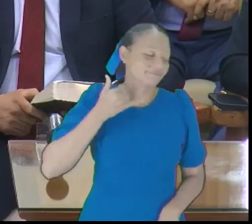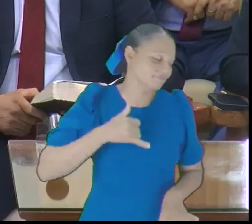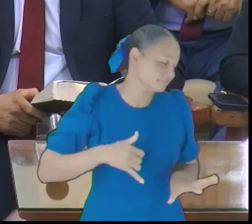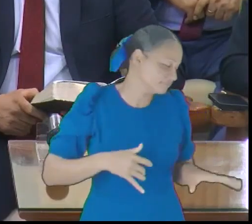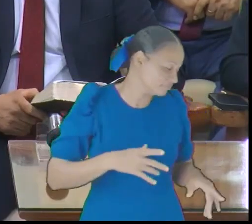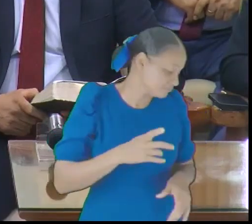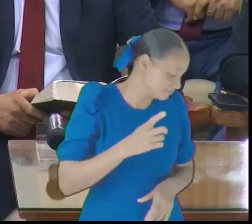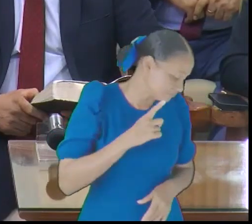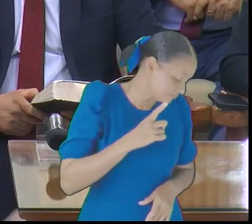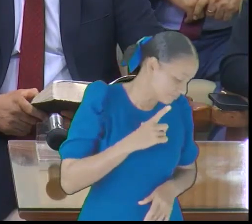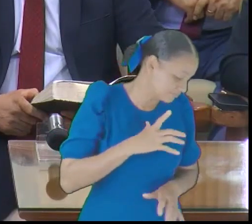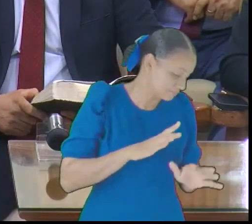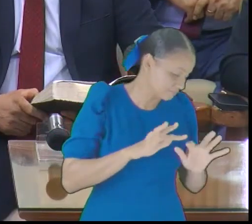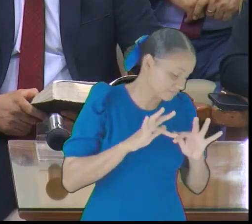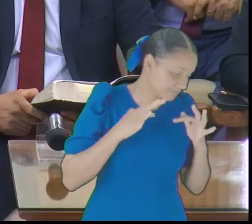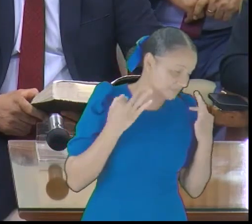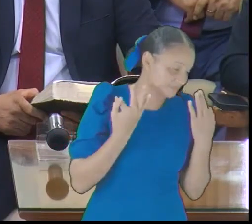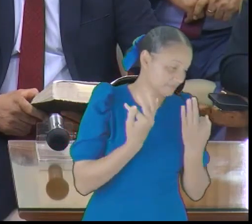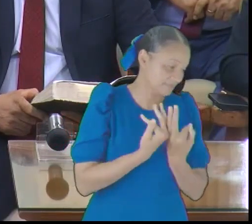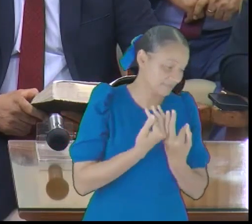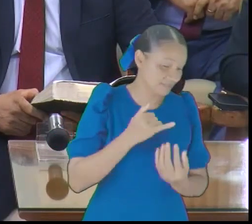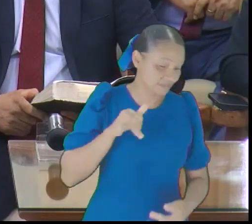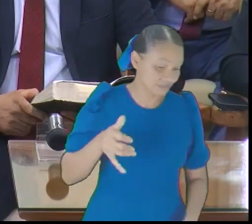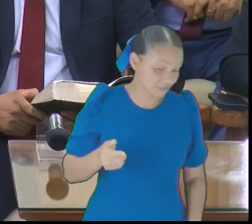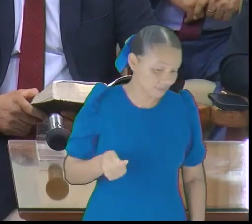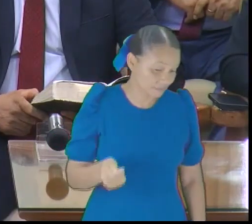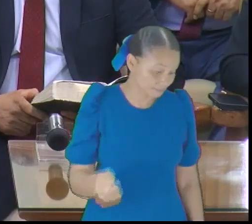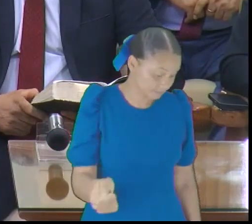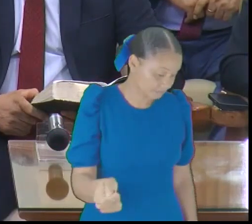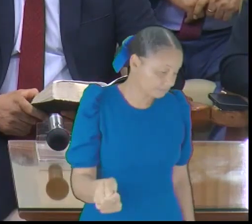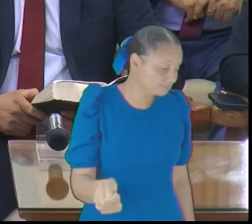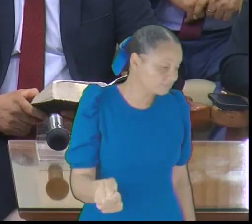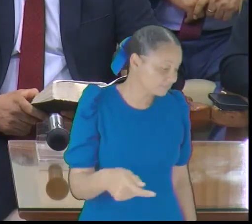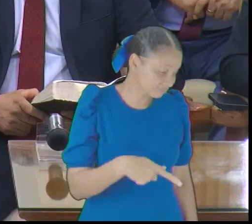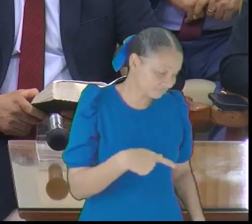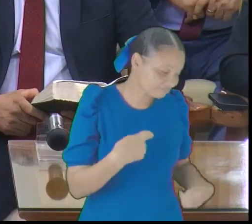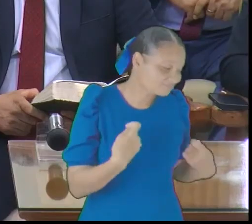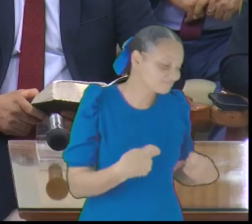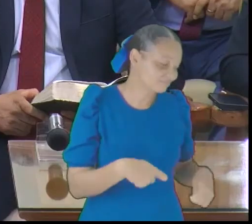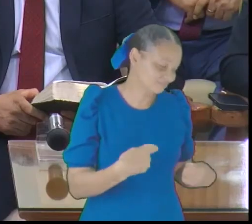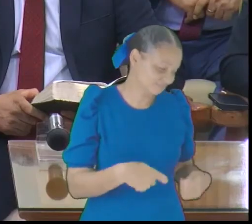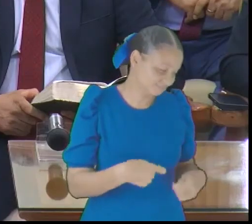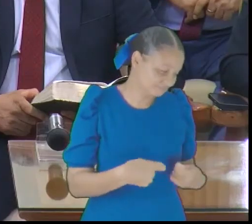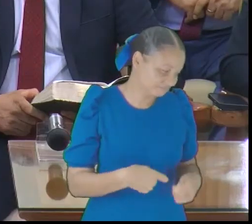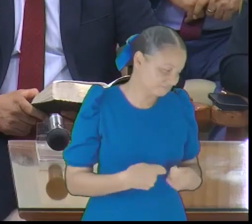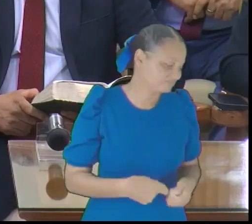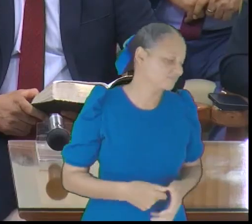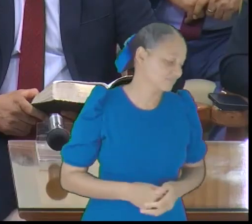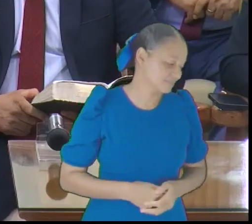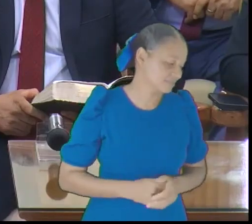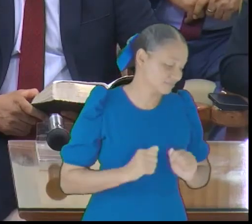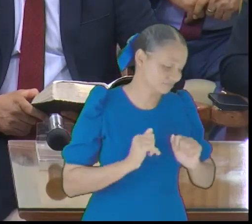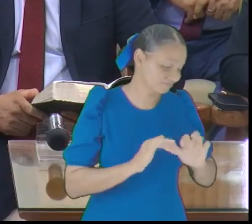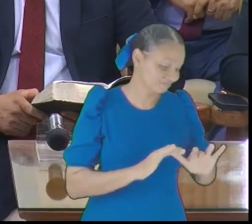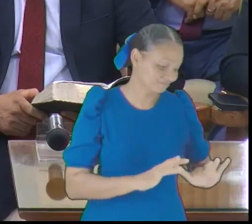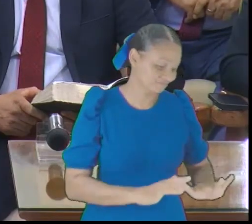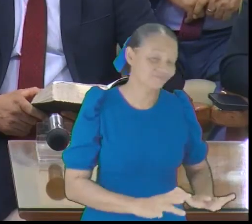tem alguém da família de Jonatas que precisa ser abençoado.